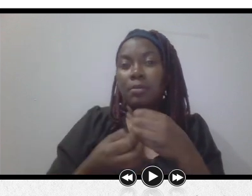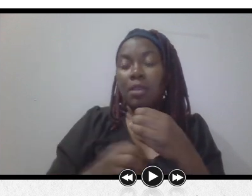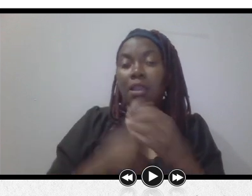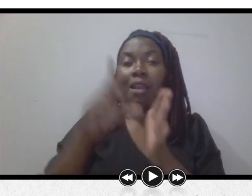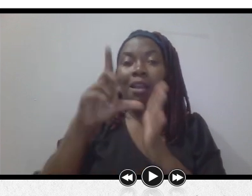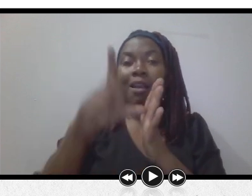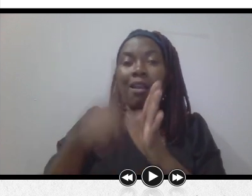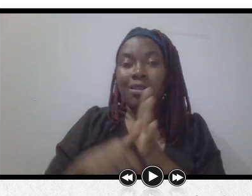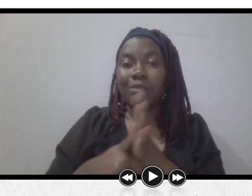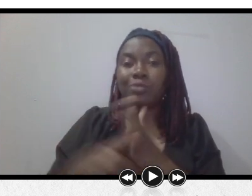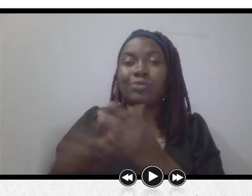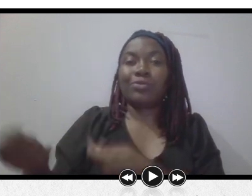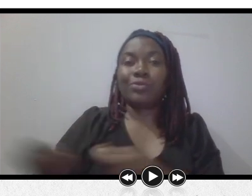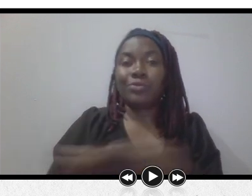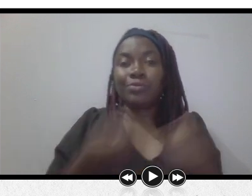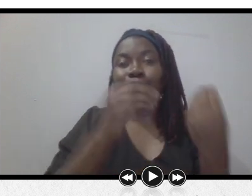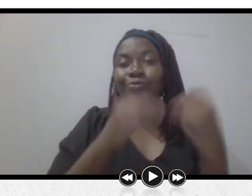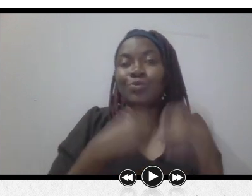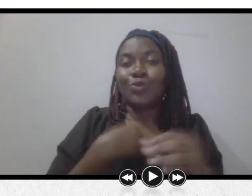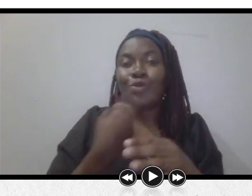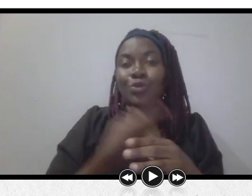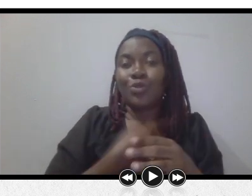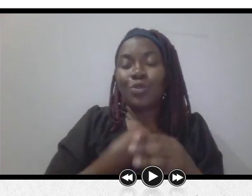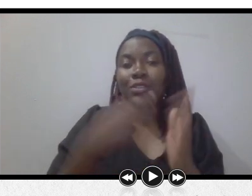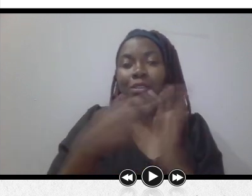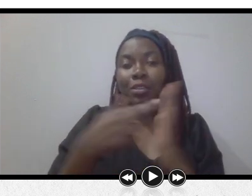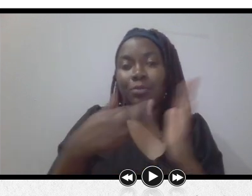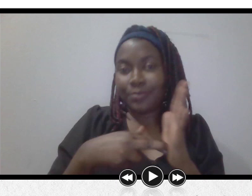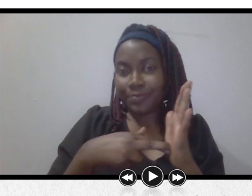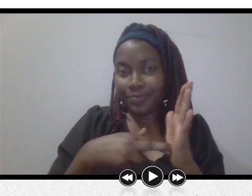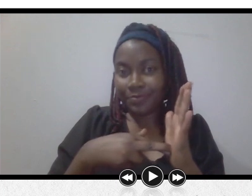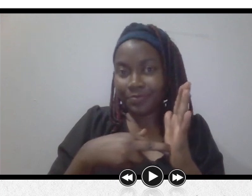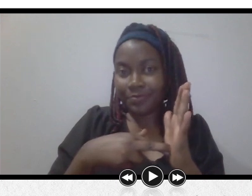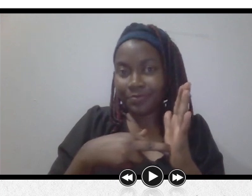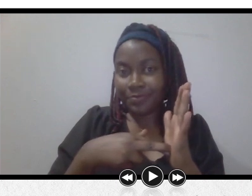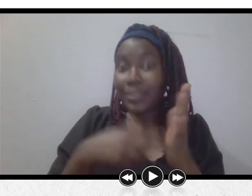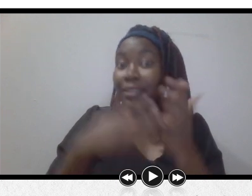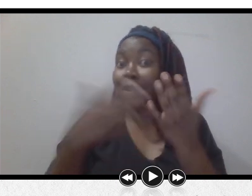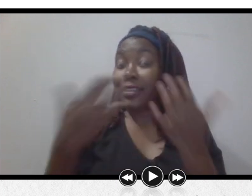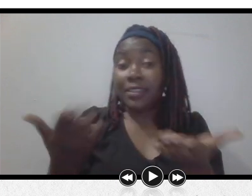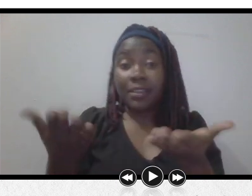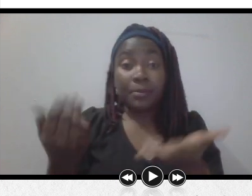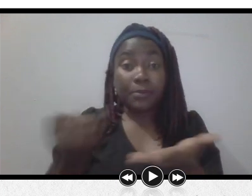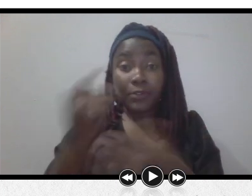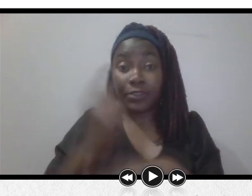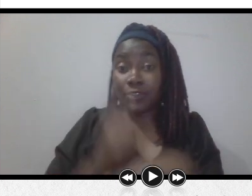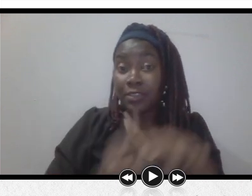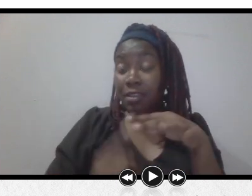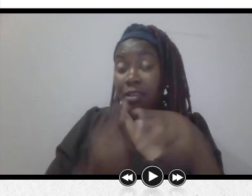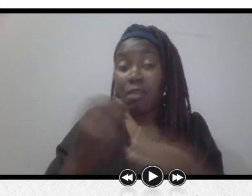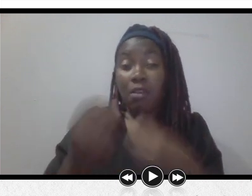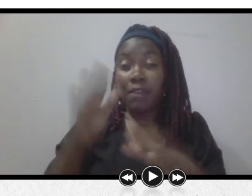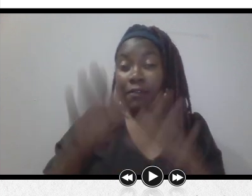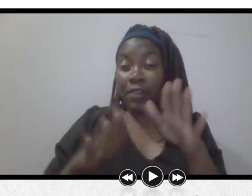atrasou o ritmo de implementação dessa nossa regulação para saneamento básico. Então, isso aqui é importante destacar, como que às